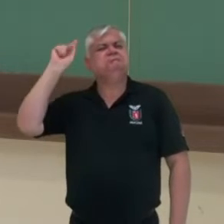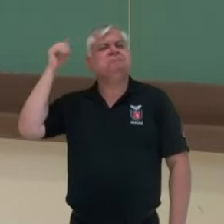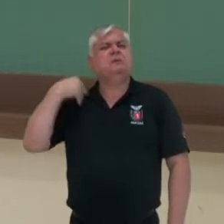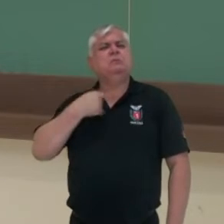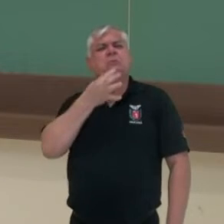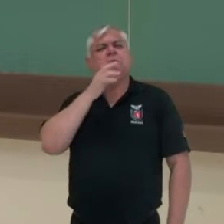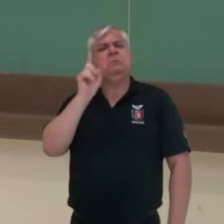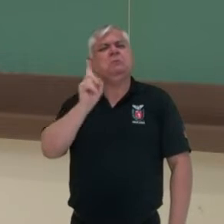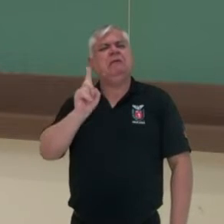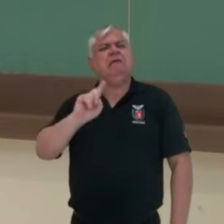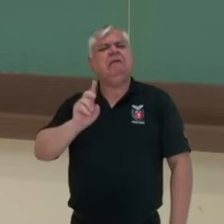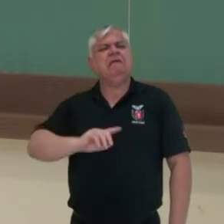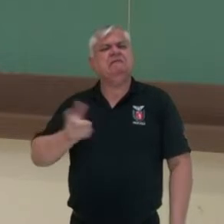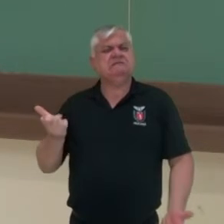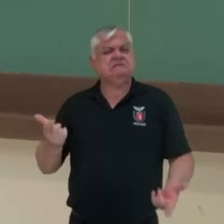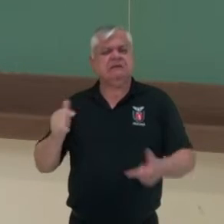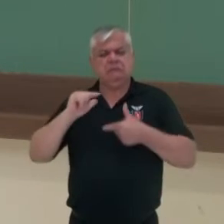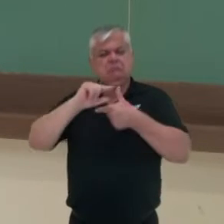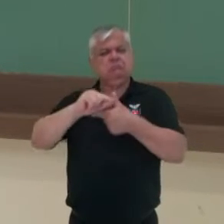parte da nossa tradição, né?